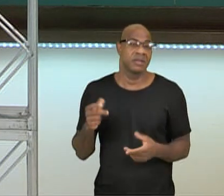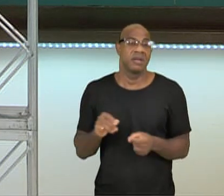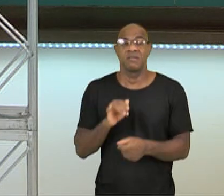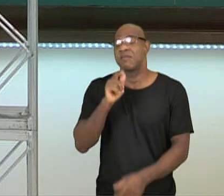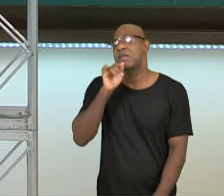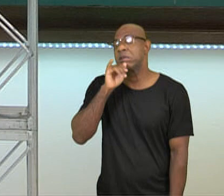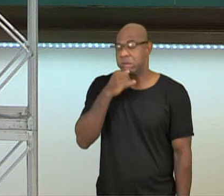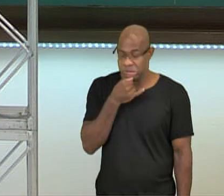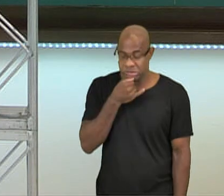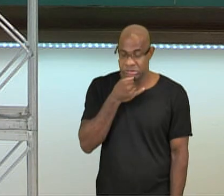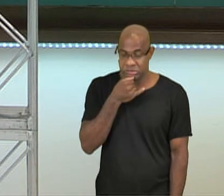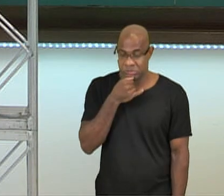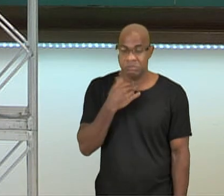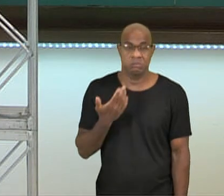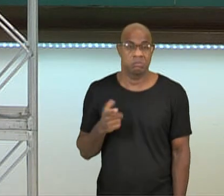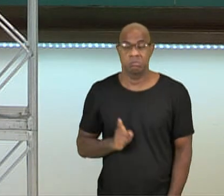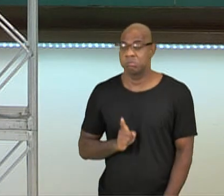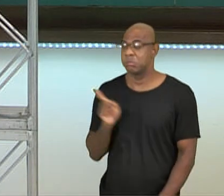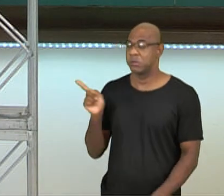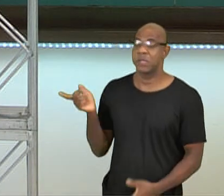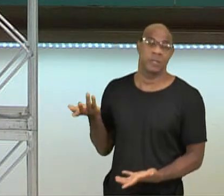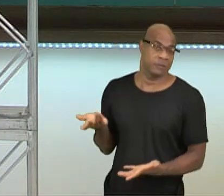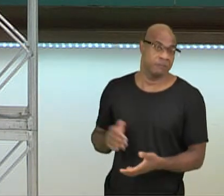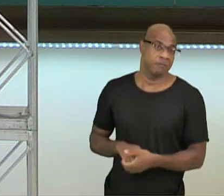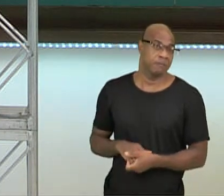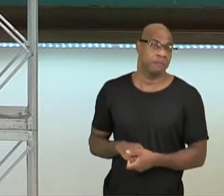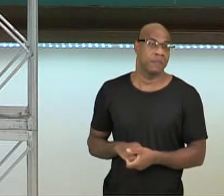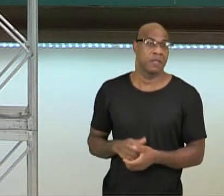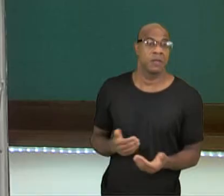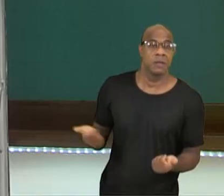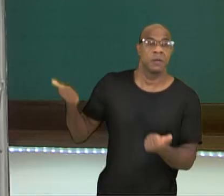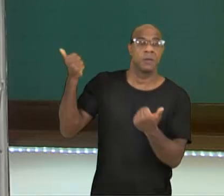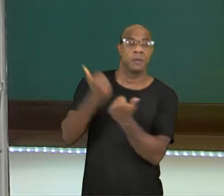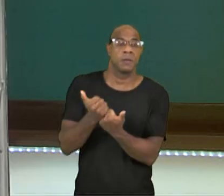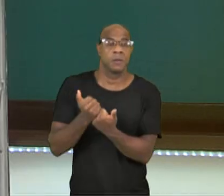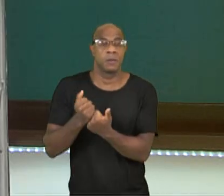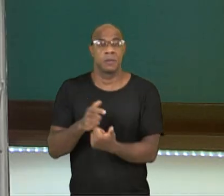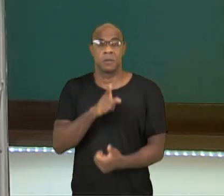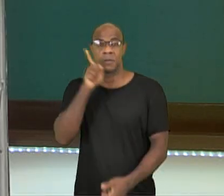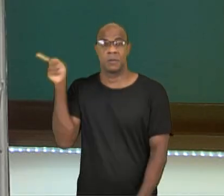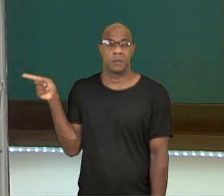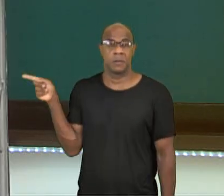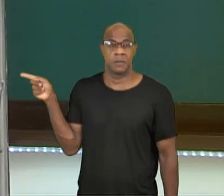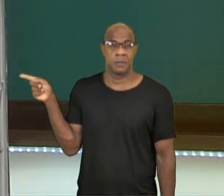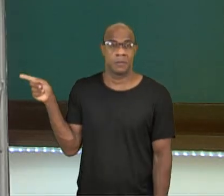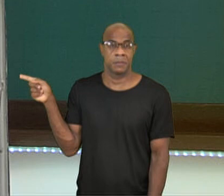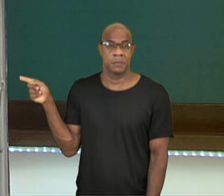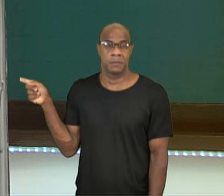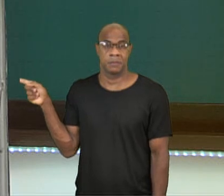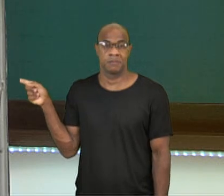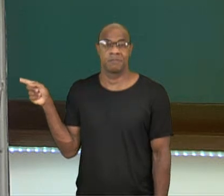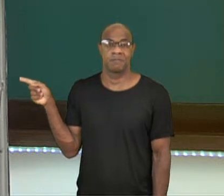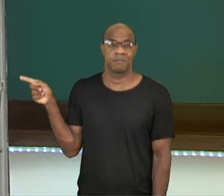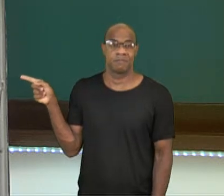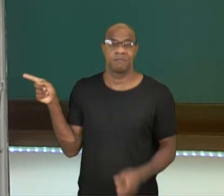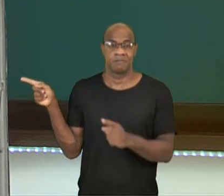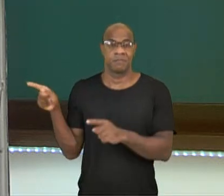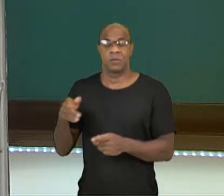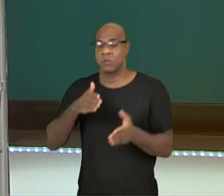aquele governo de Patrice Lumumba. E então entrou no seu lugar Joseph Mobutu. Esse então começou